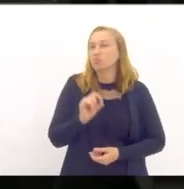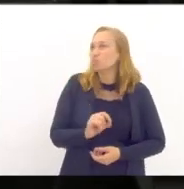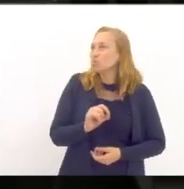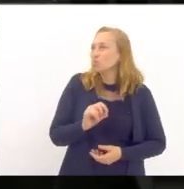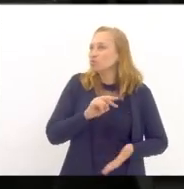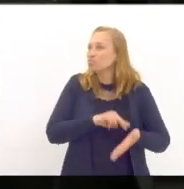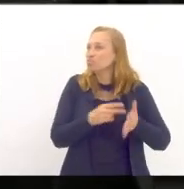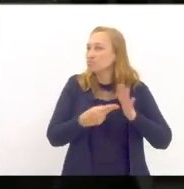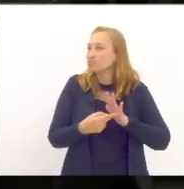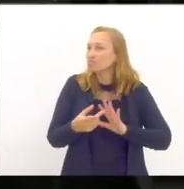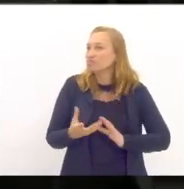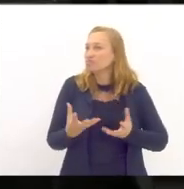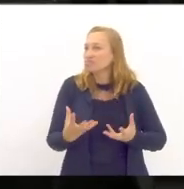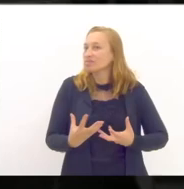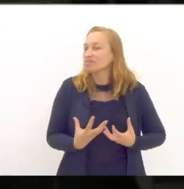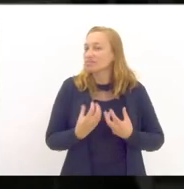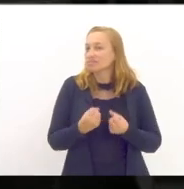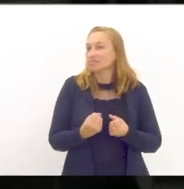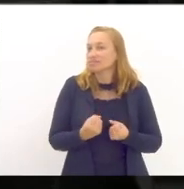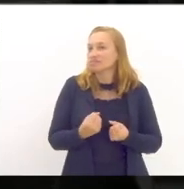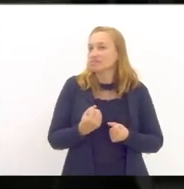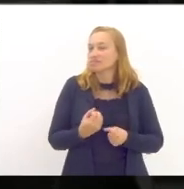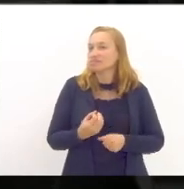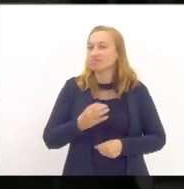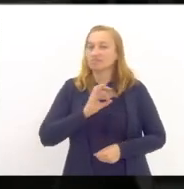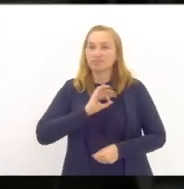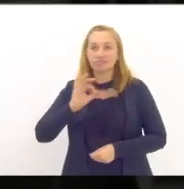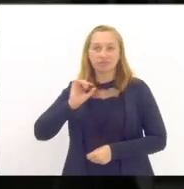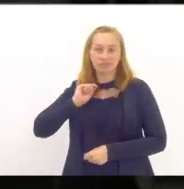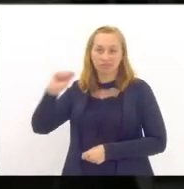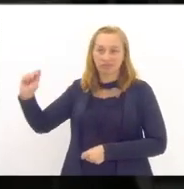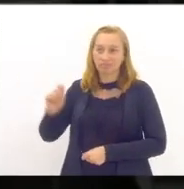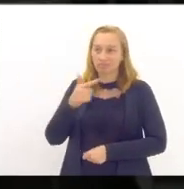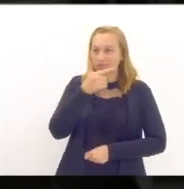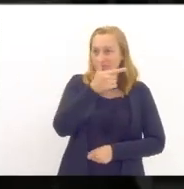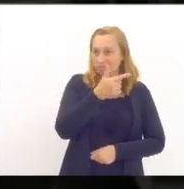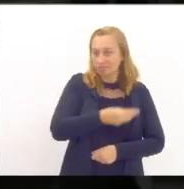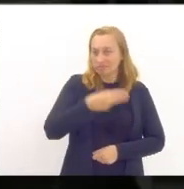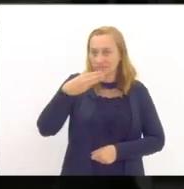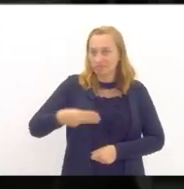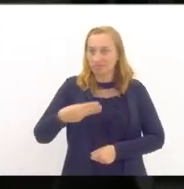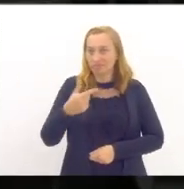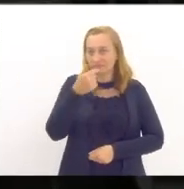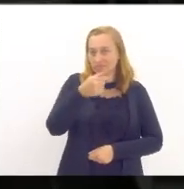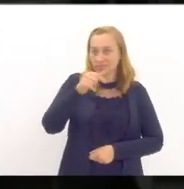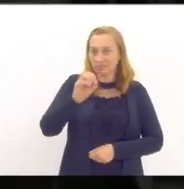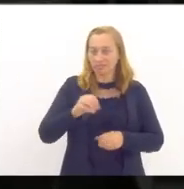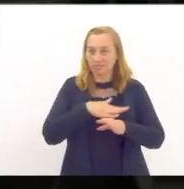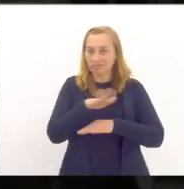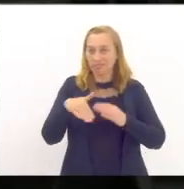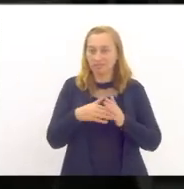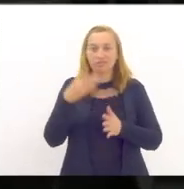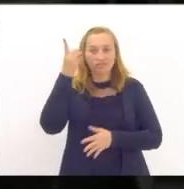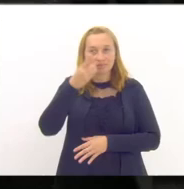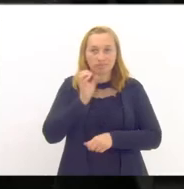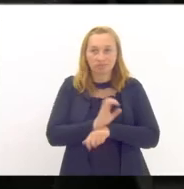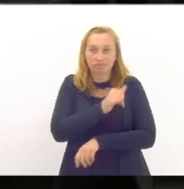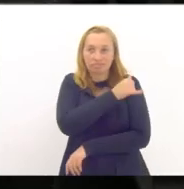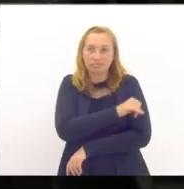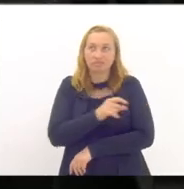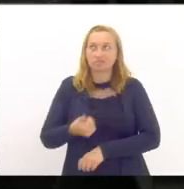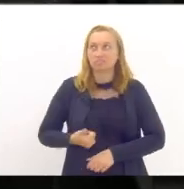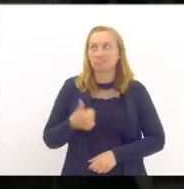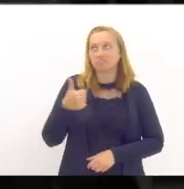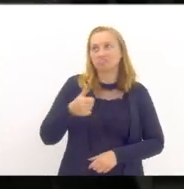que significa receber medalha de 33 dos 70 deputados estaduais do Rio de Janeiro? Uma primeira